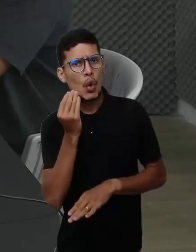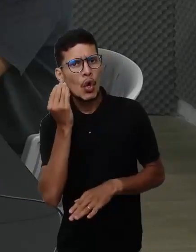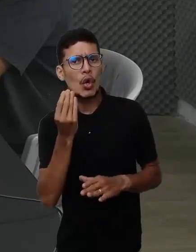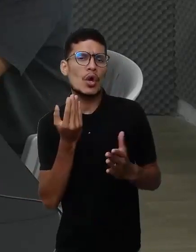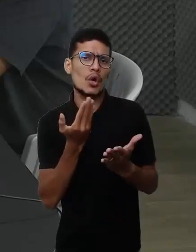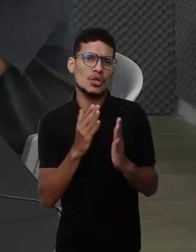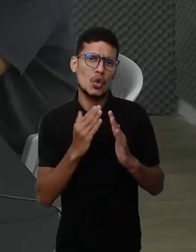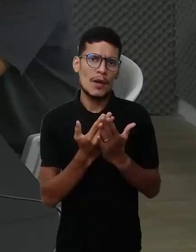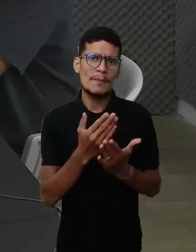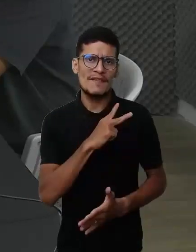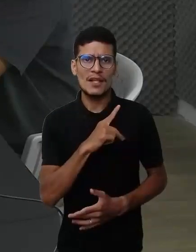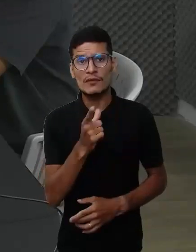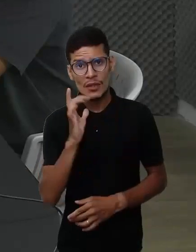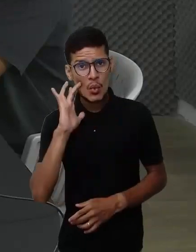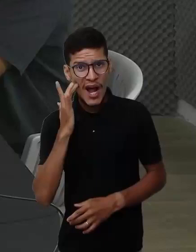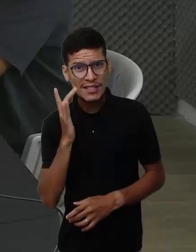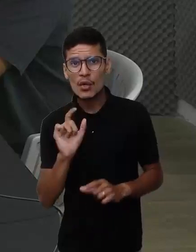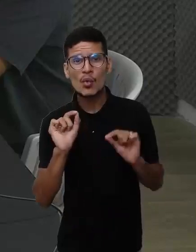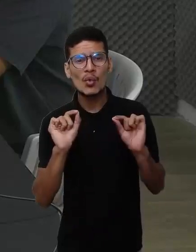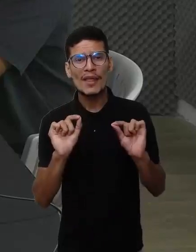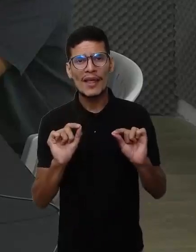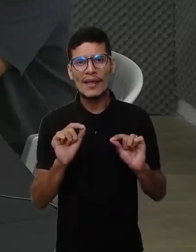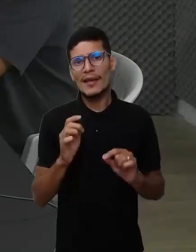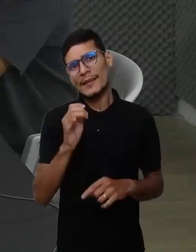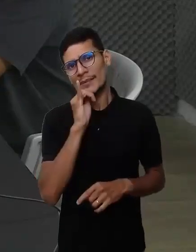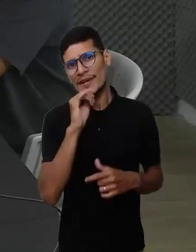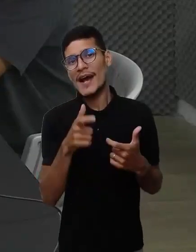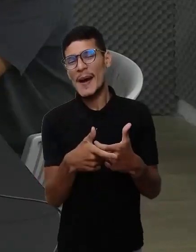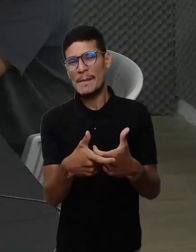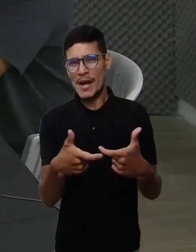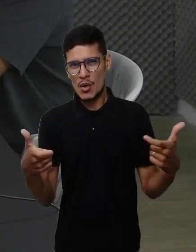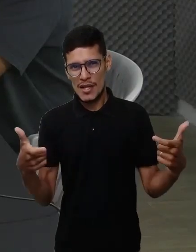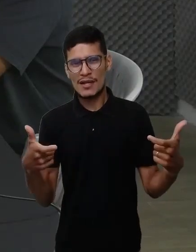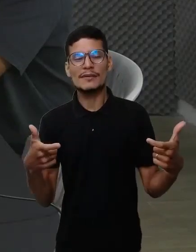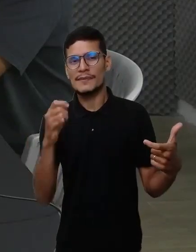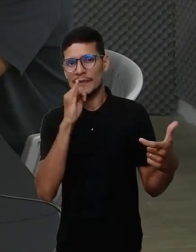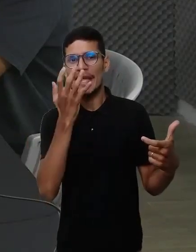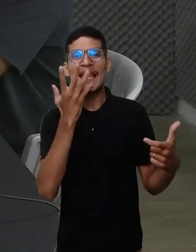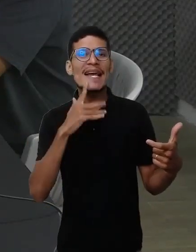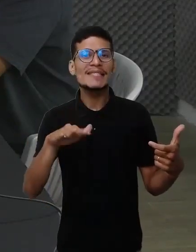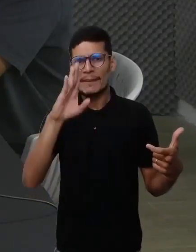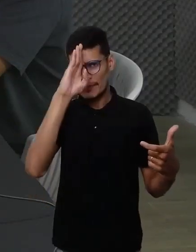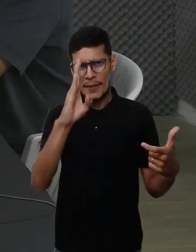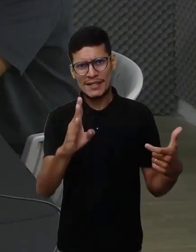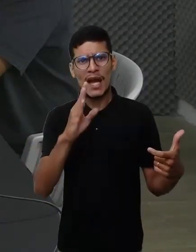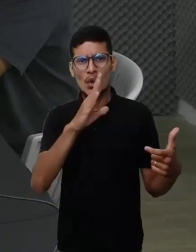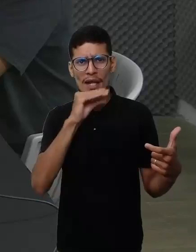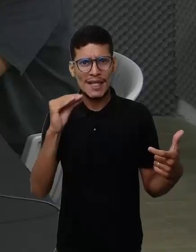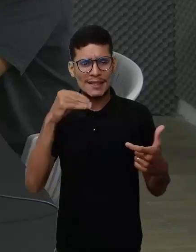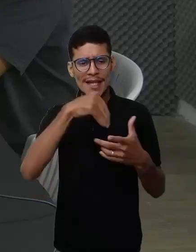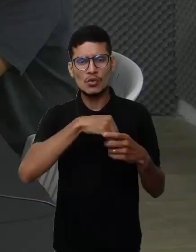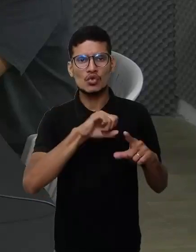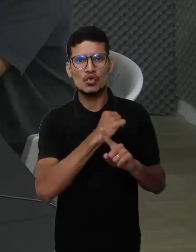média, você não acha que muitas das, ou a maioria das crianças, principalmente adolescentes, que estão no